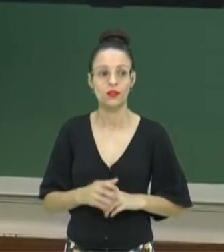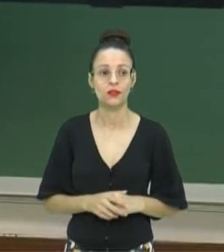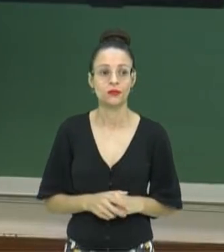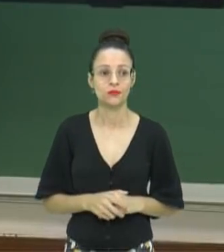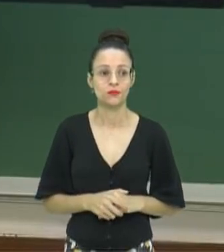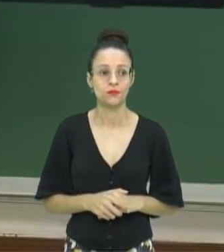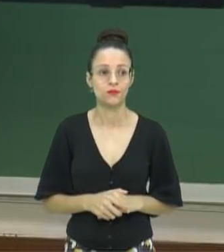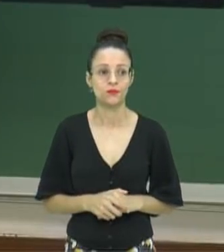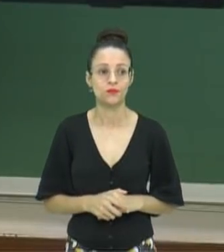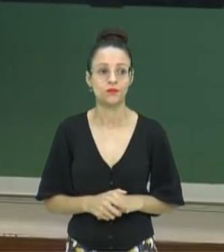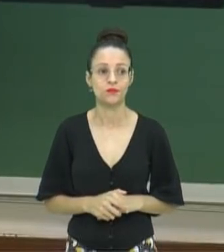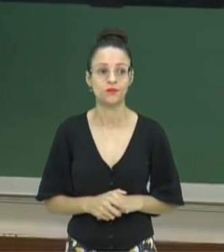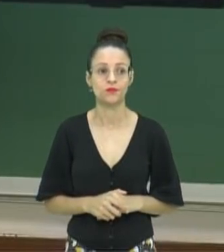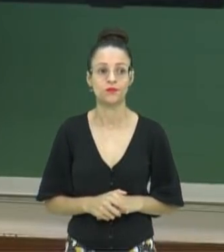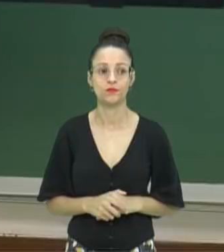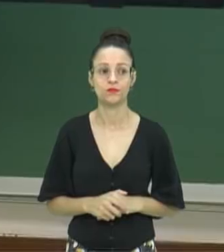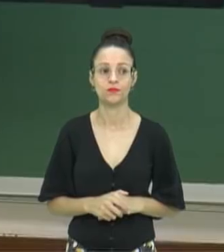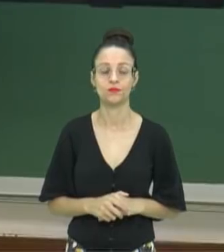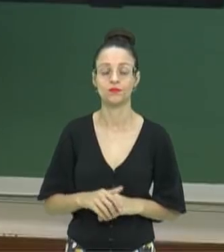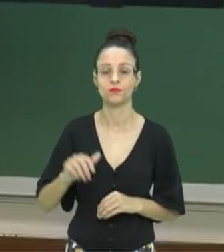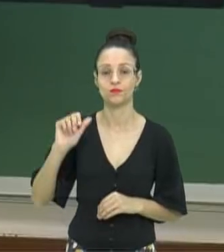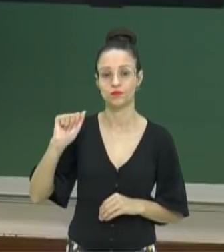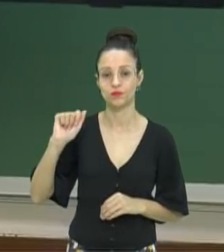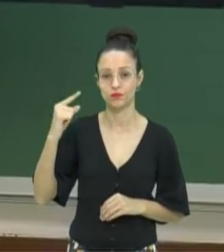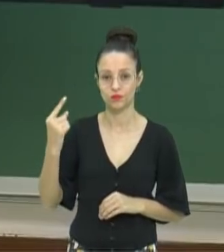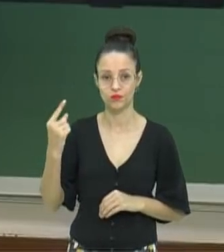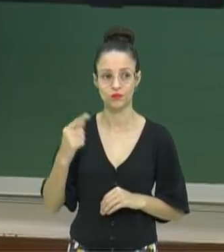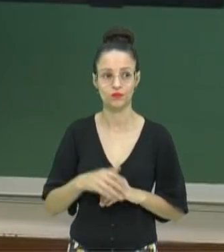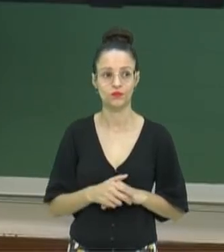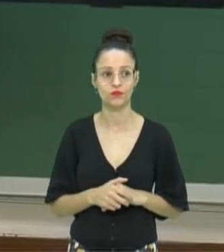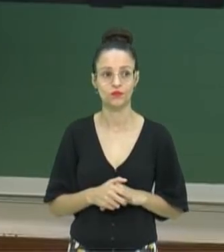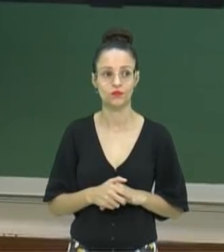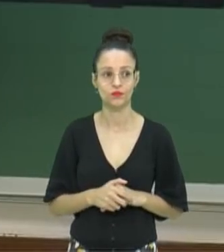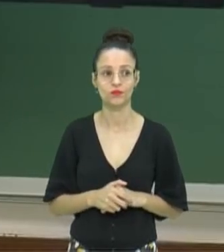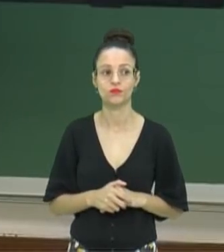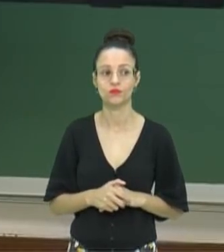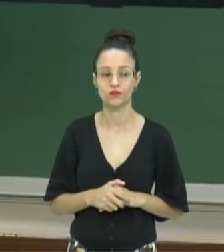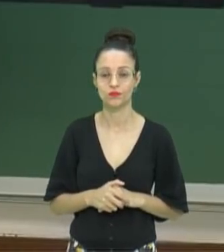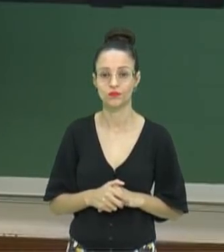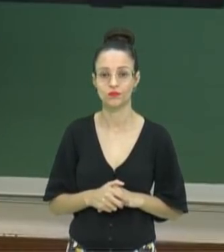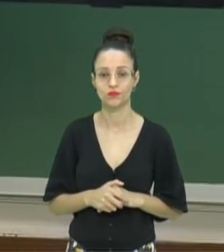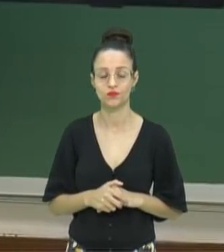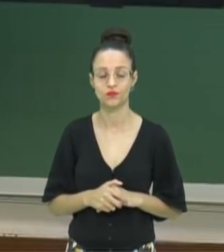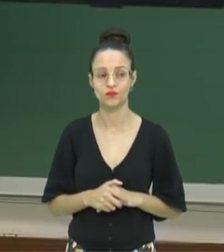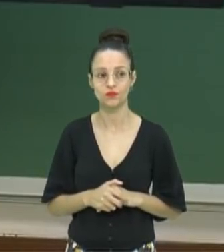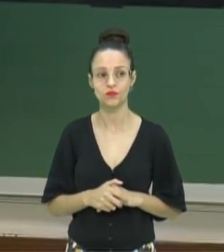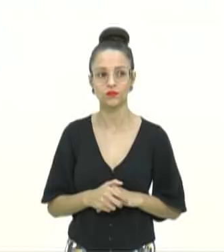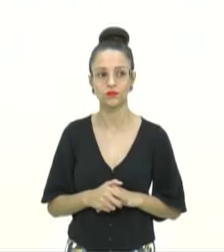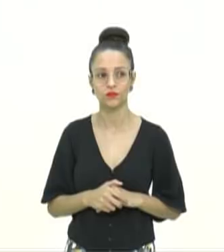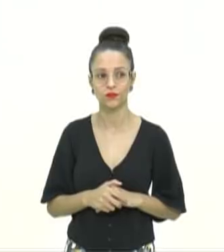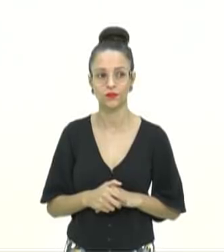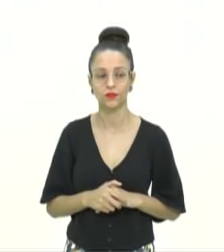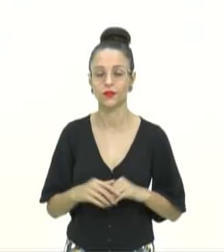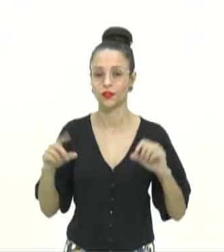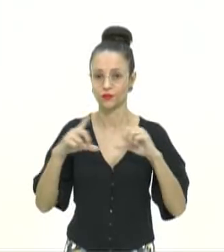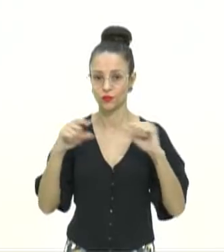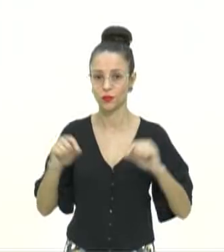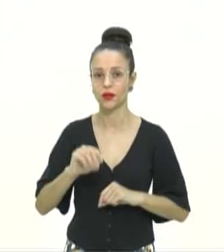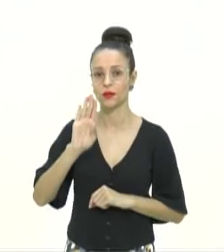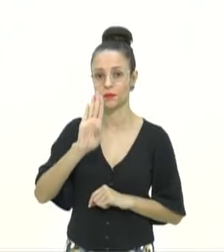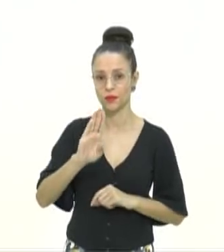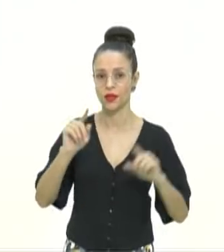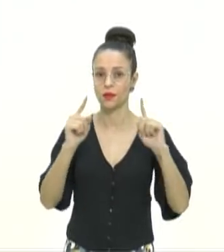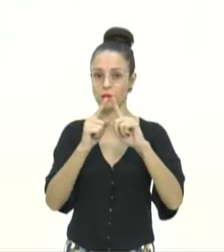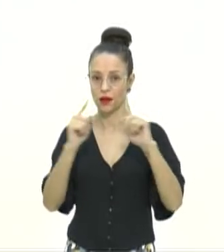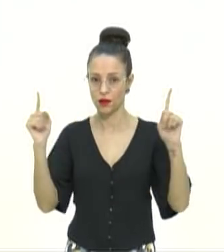trapézios, ok? Então, do trapézio 1, o A1, vamos calcular um por vez. Então, está aqui escrito a fórmula, ó, base